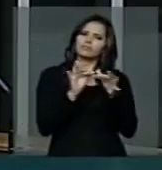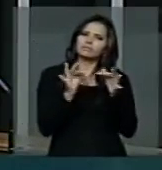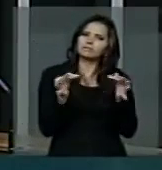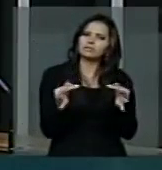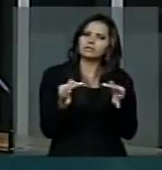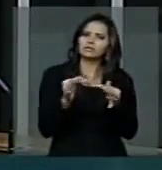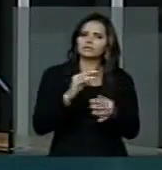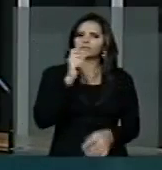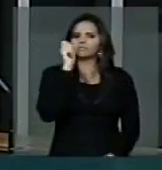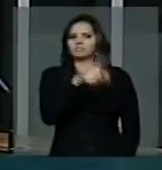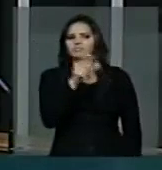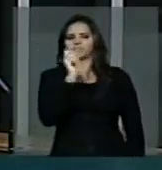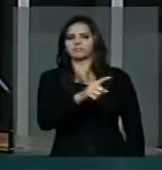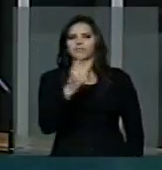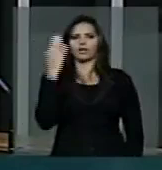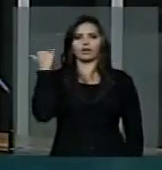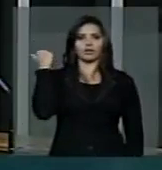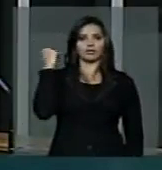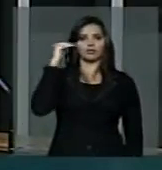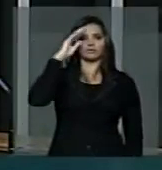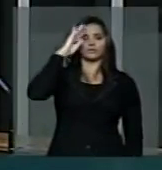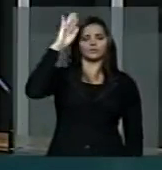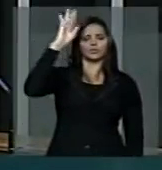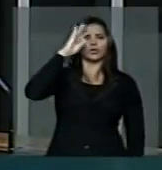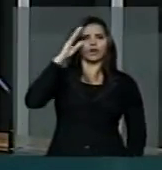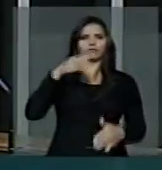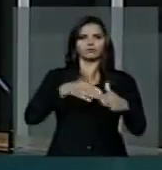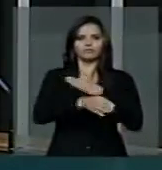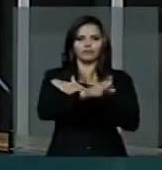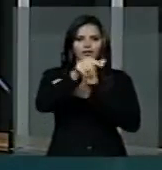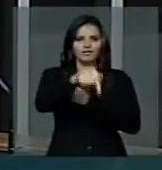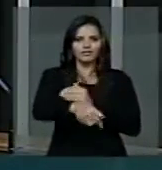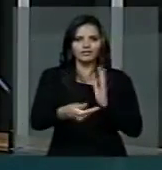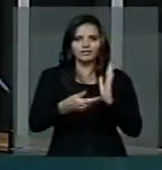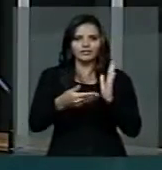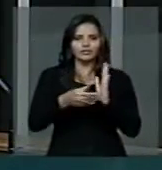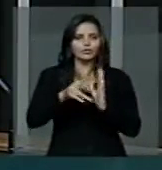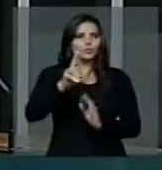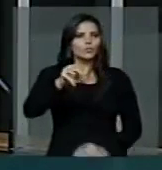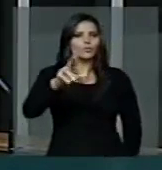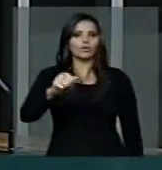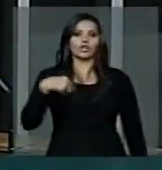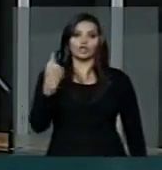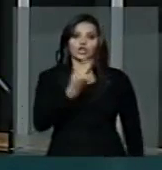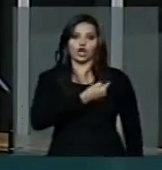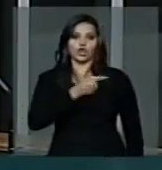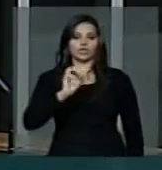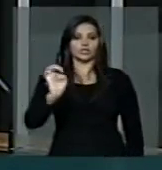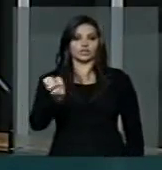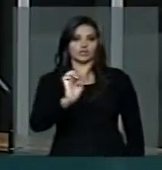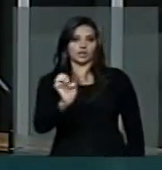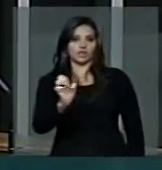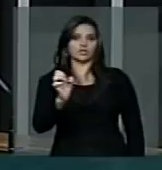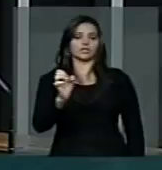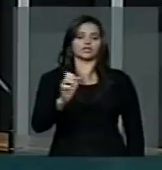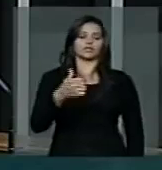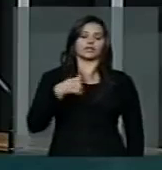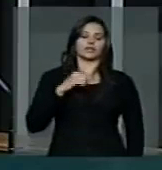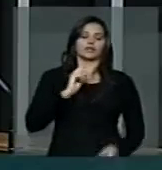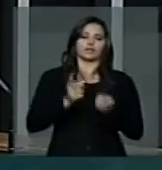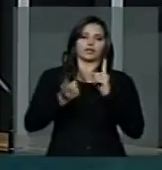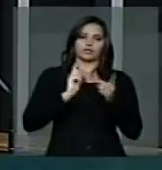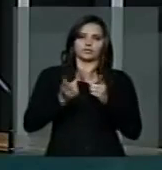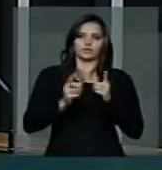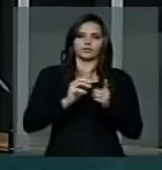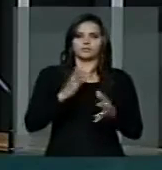tempos atrás não poderia nem sonhar em entrar nessa casa. Nós, gays, lésbicas, bissexuais, travestis e